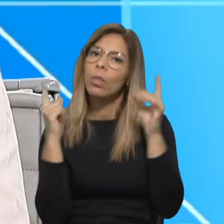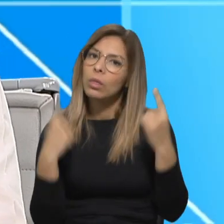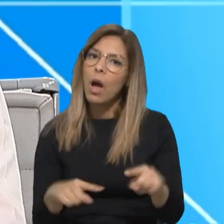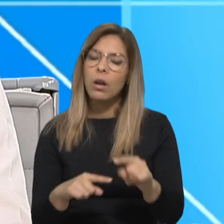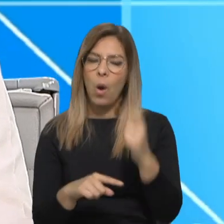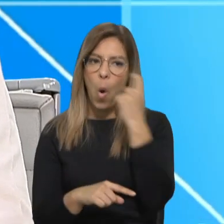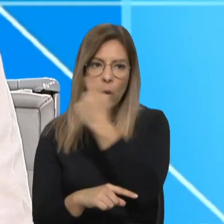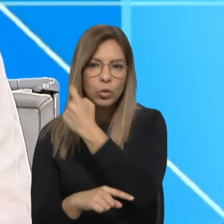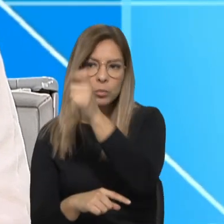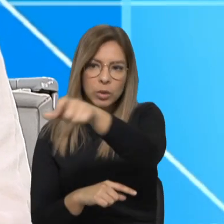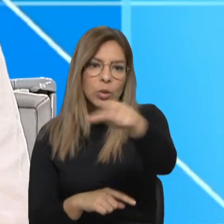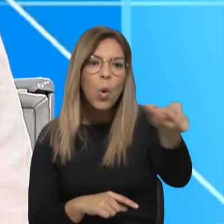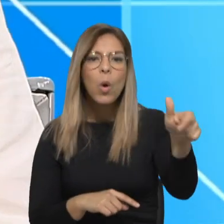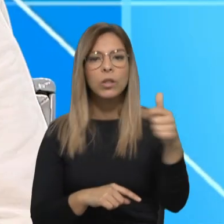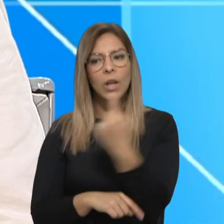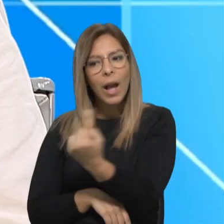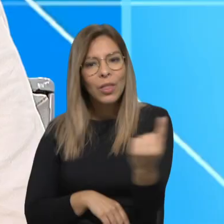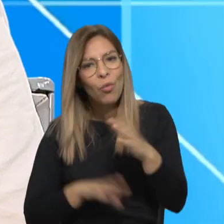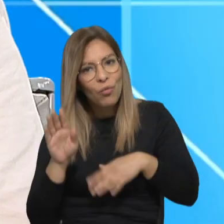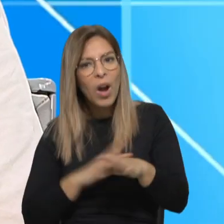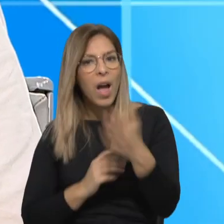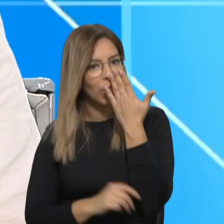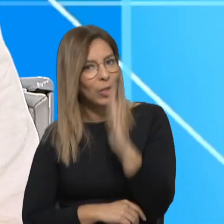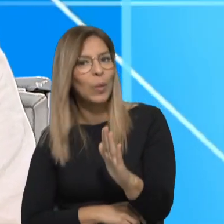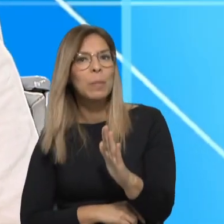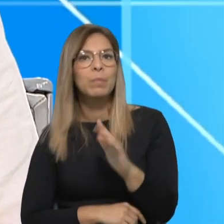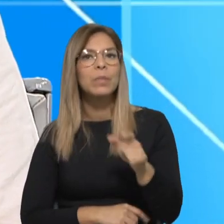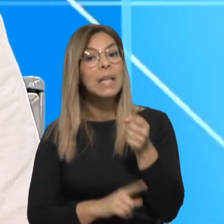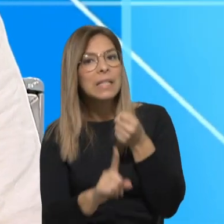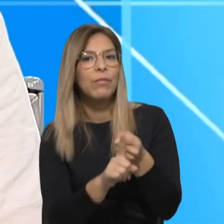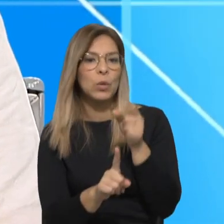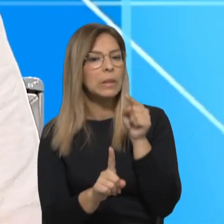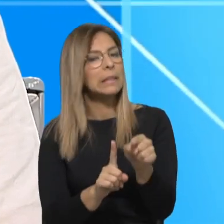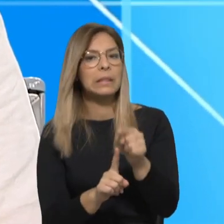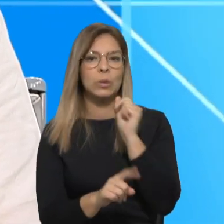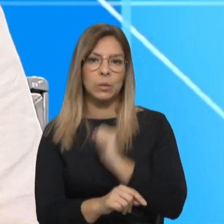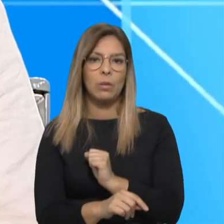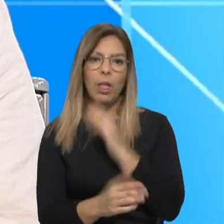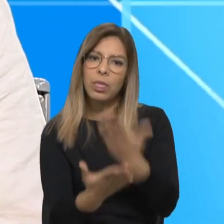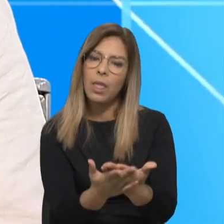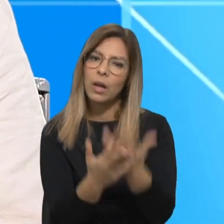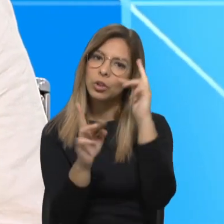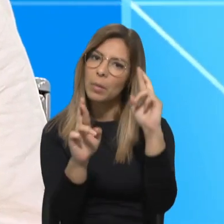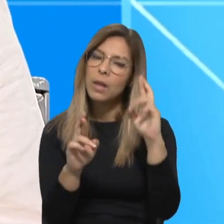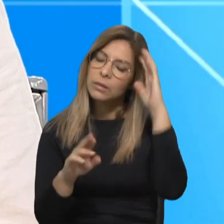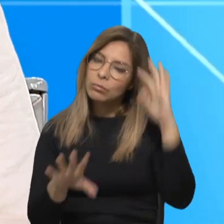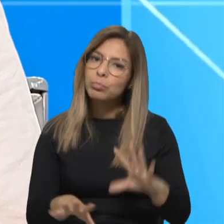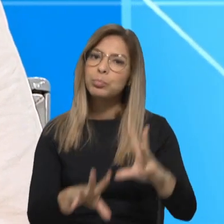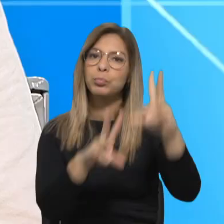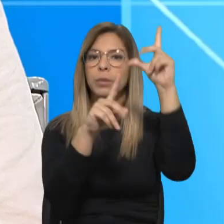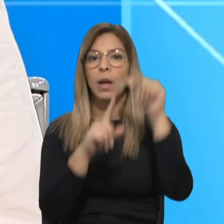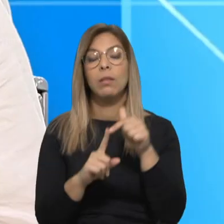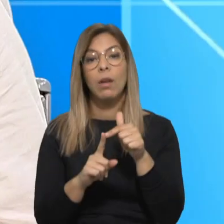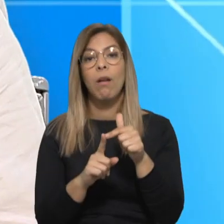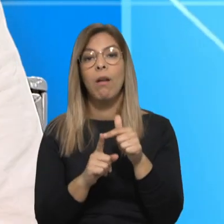olhares de cada pessoa, de cada um. Portanto, isto é um desafio exatamente para dinamizar a esperança. Porque é nesta relação